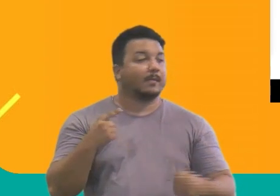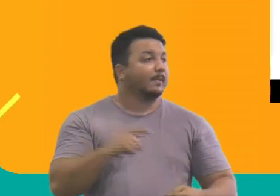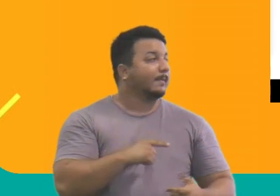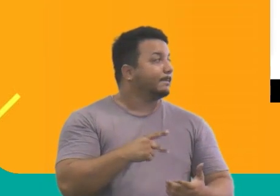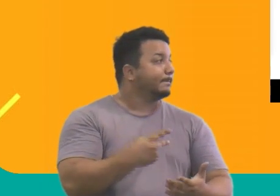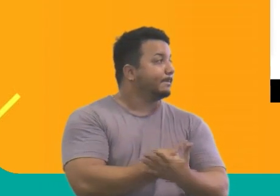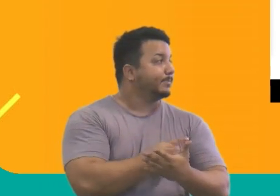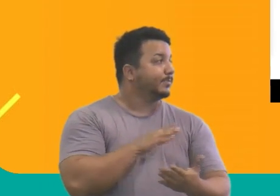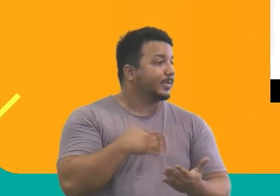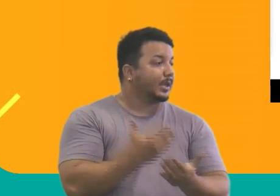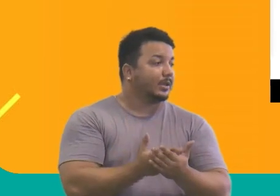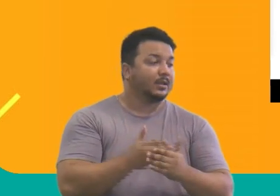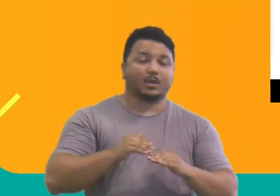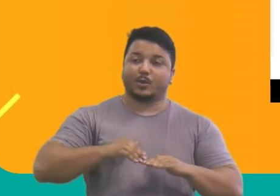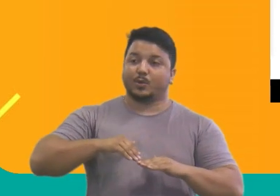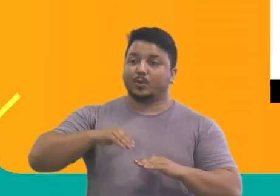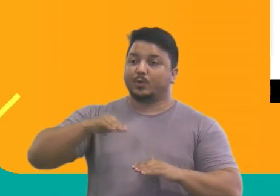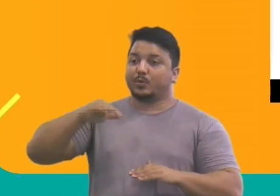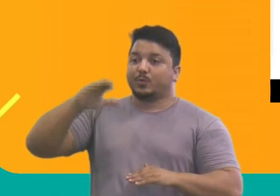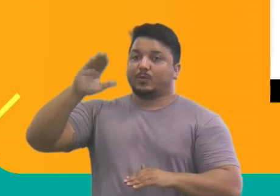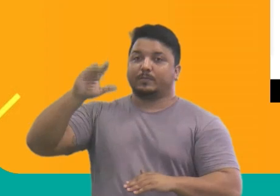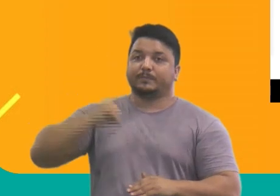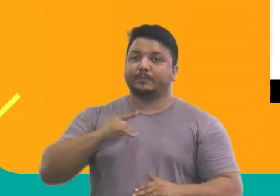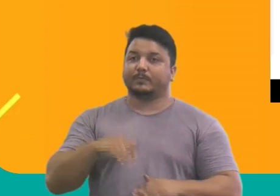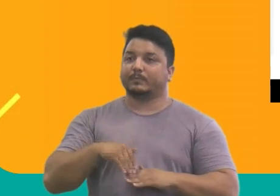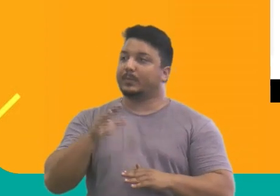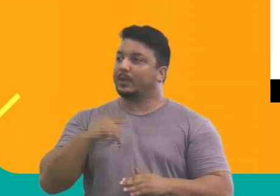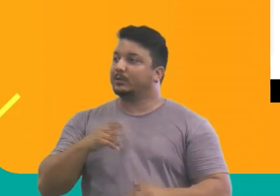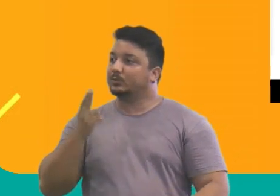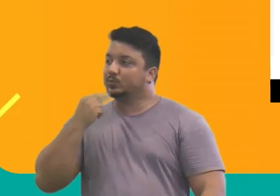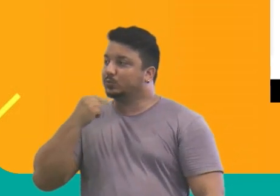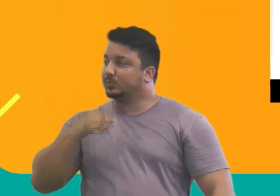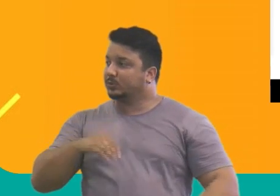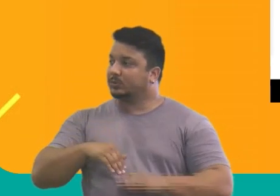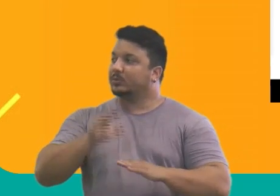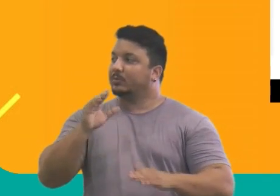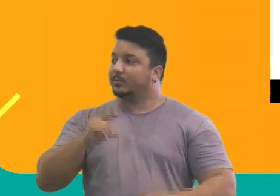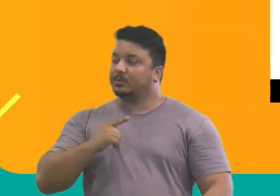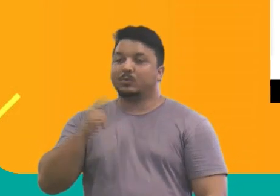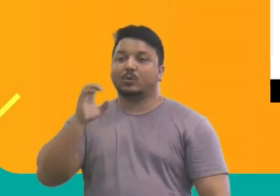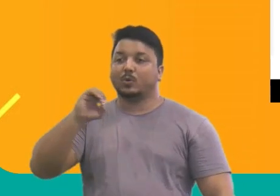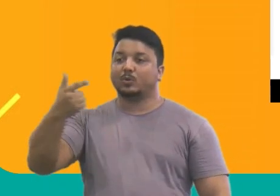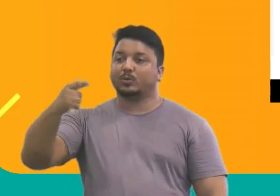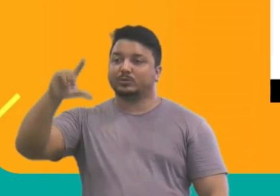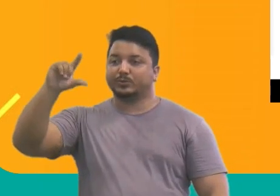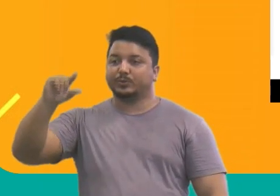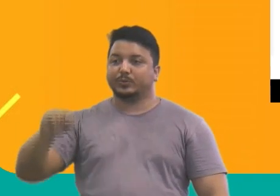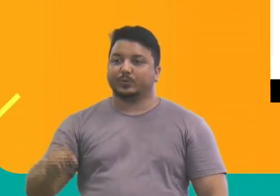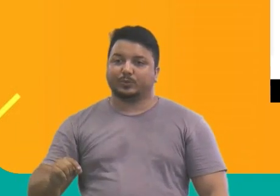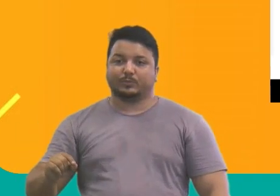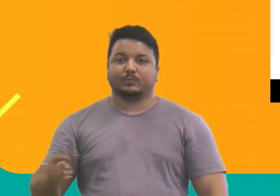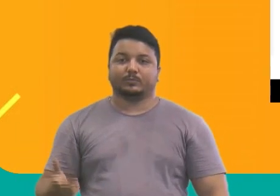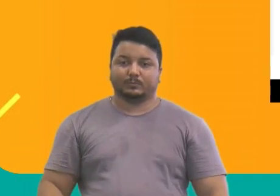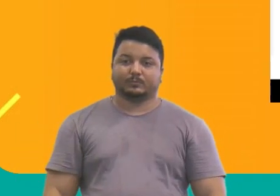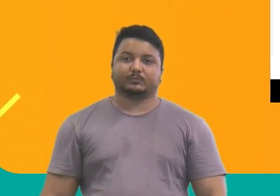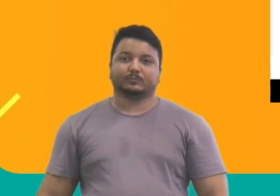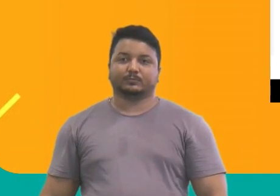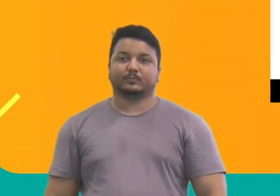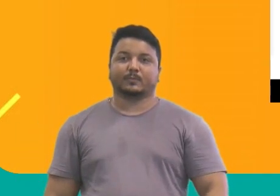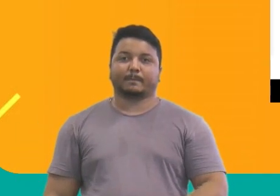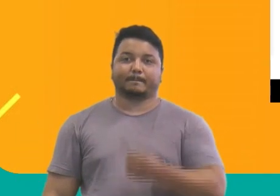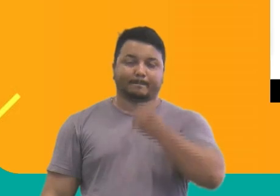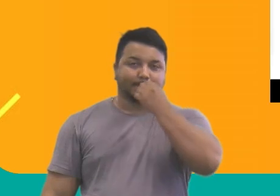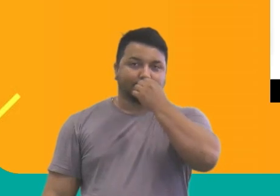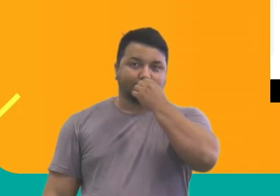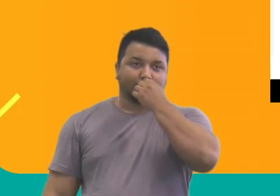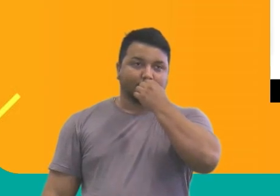aquáticos ainda vai aumentar mais ainda esses nutrientes, aumentando e cada vez mais diminuindo o nível